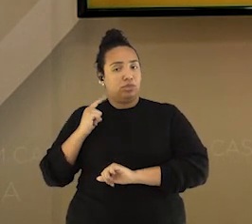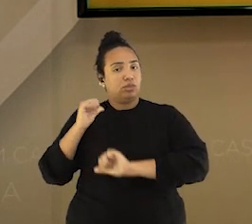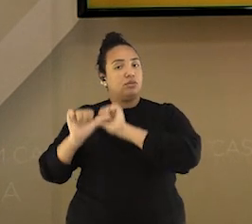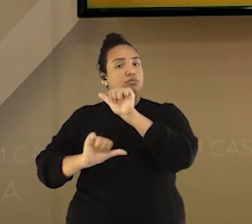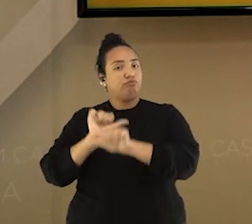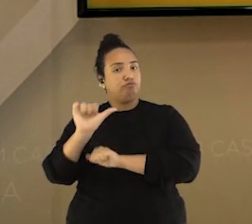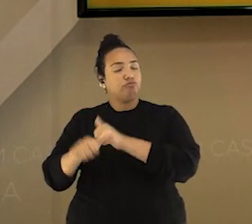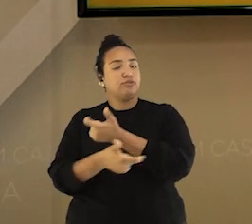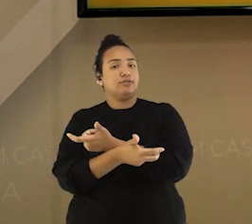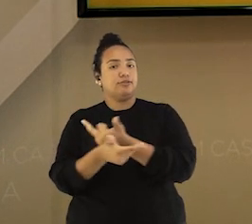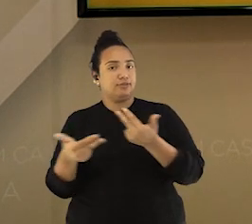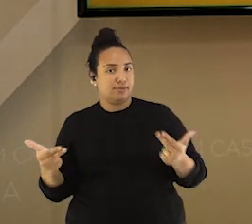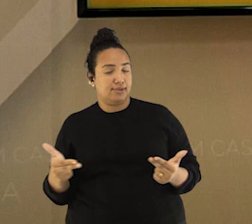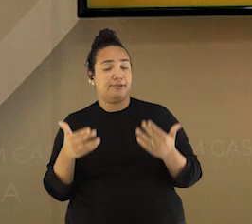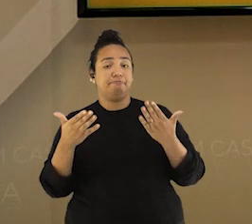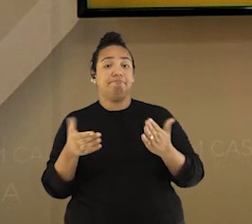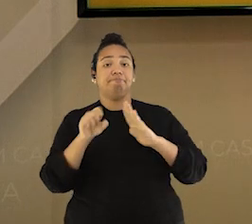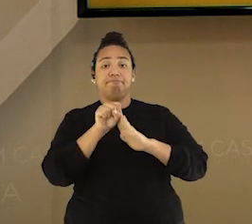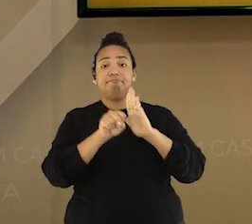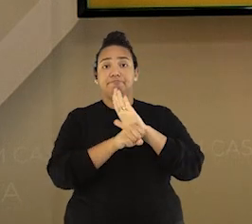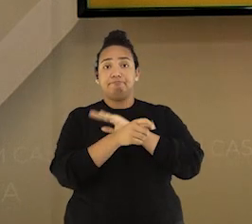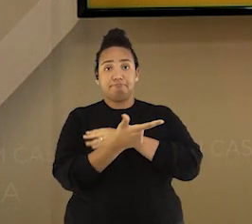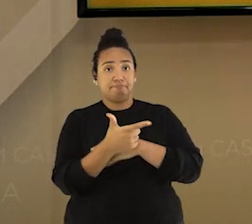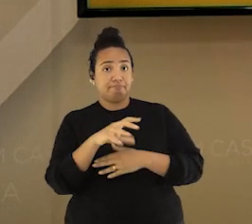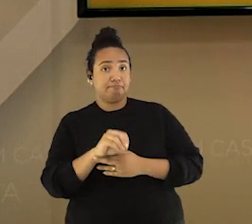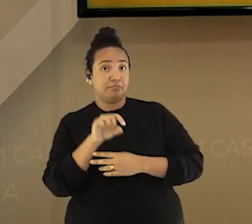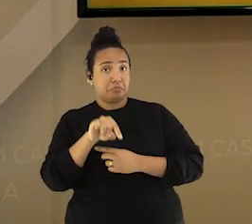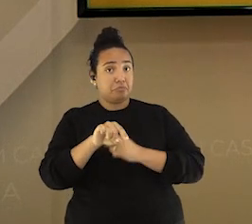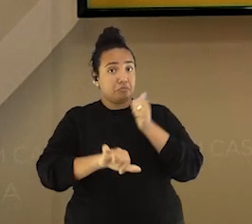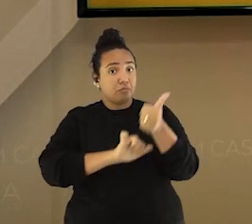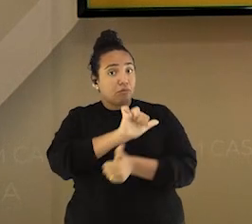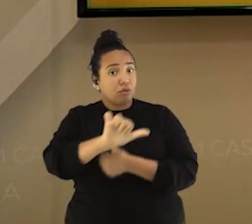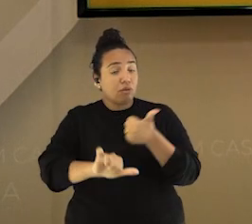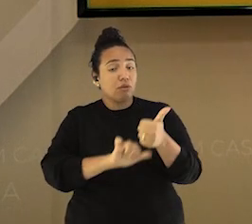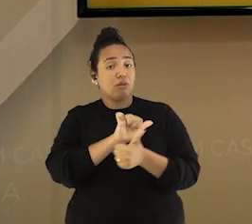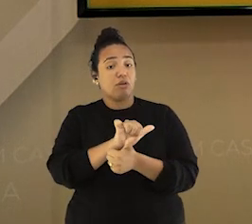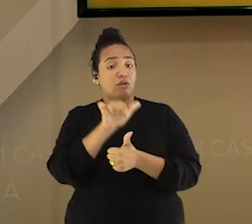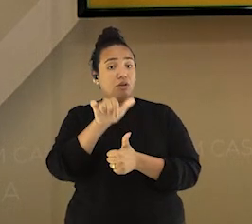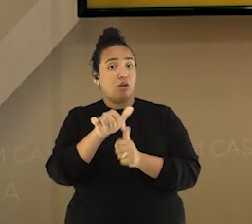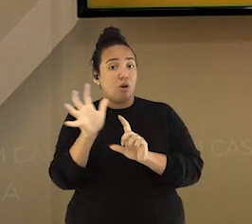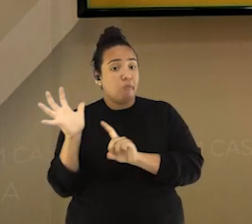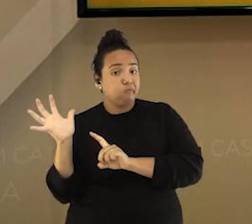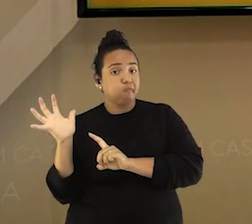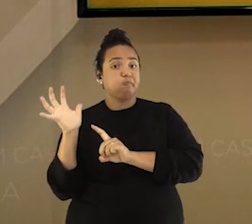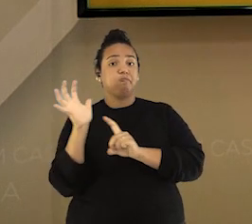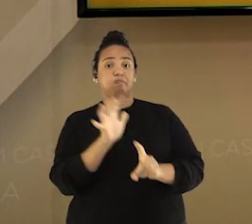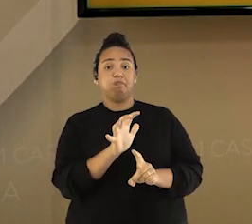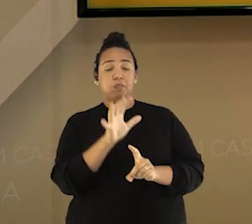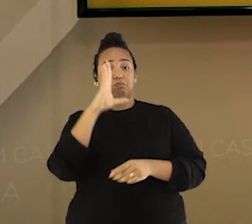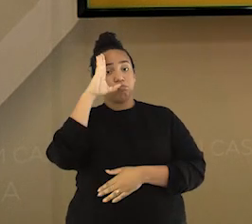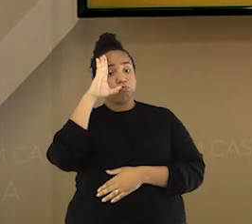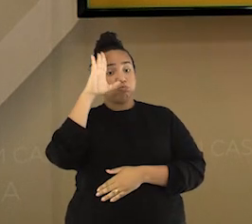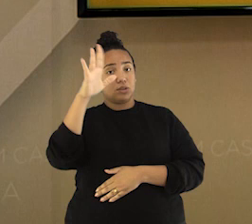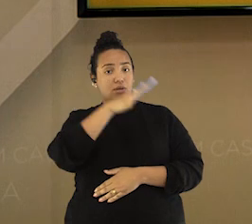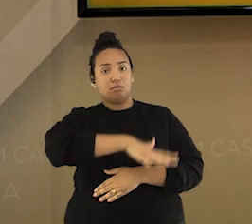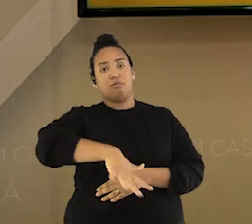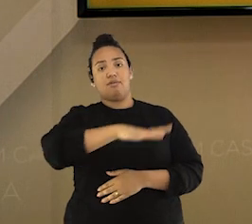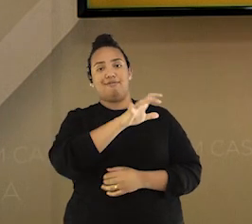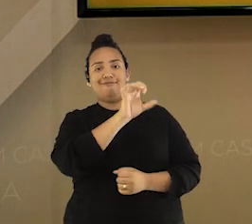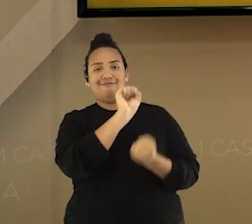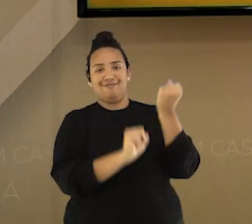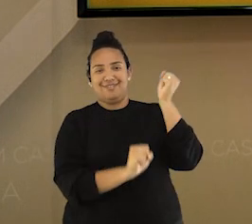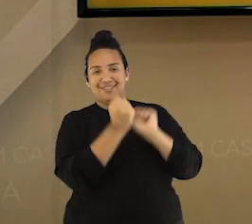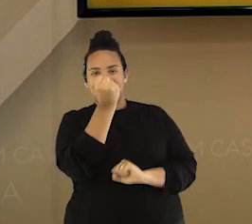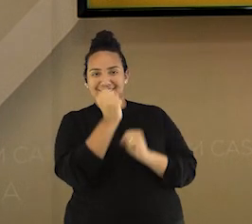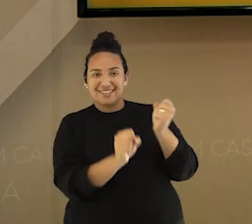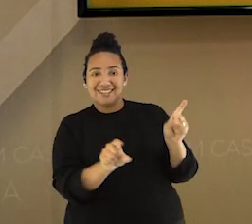transformações. No século XX, essas transformações foram impactantes, principalmente com a industrialização e